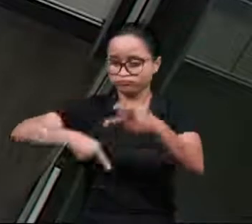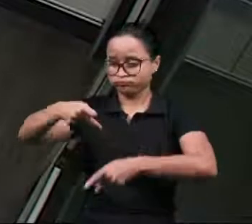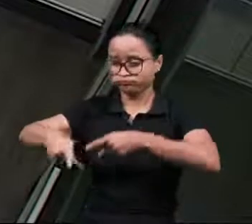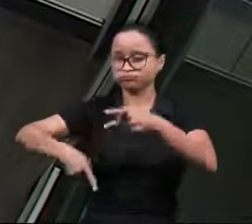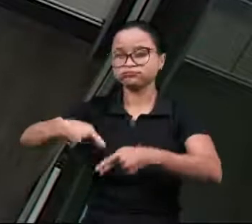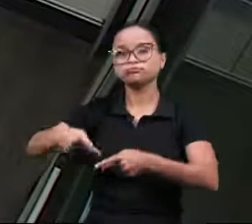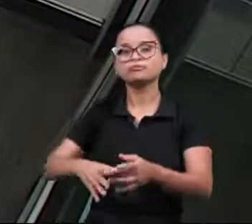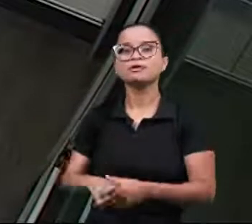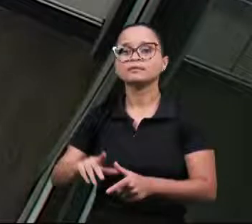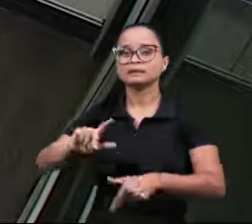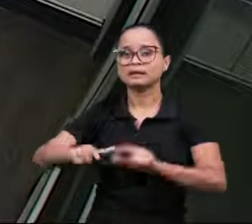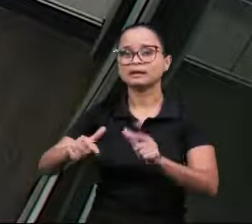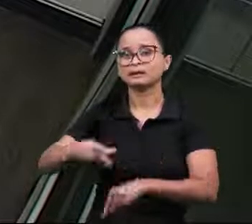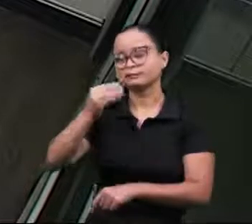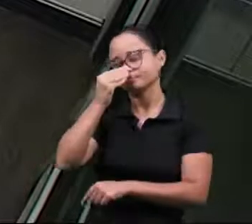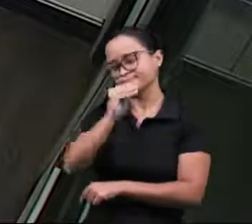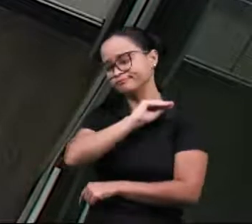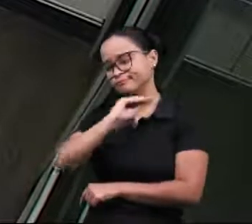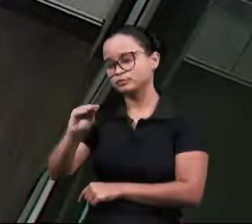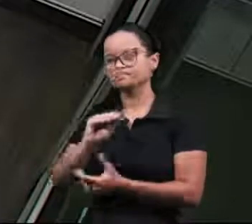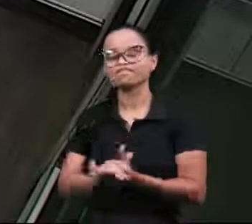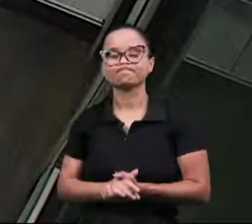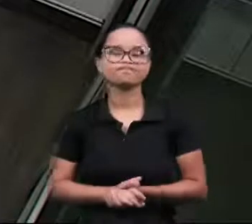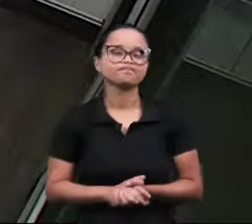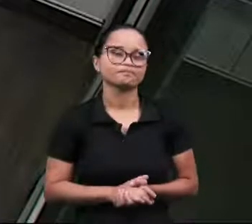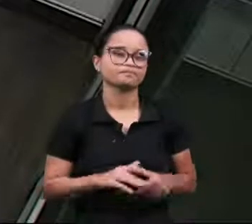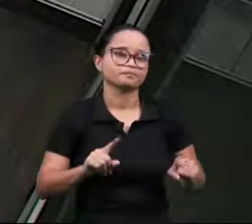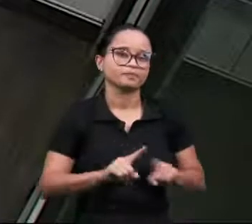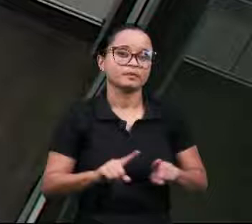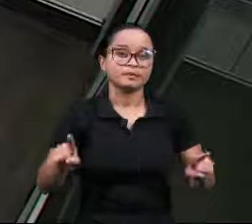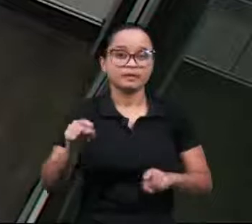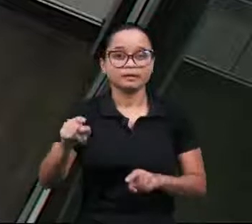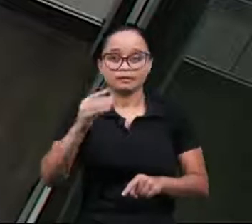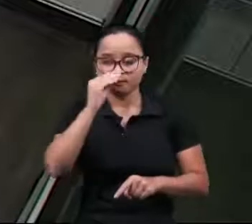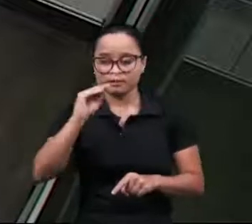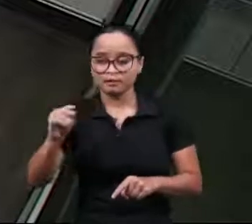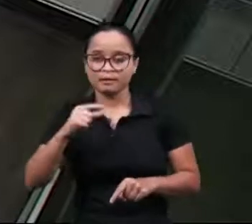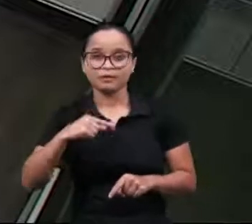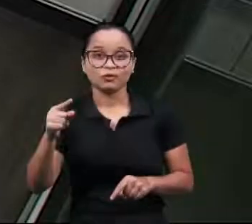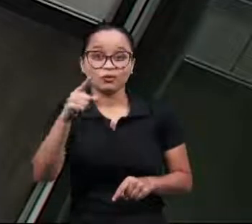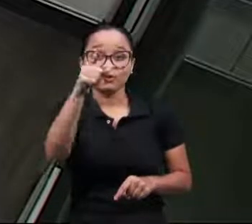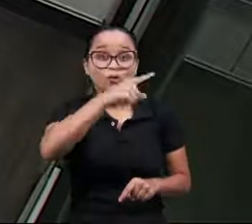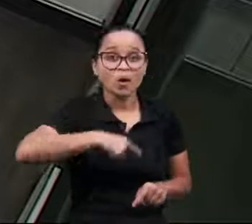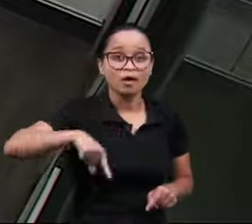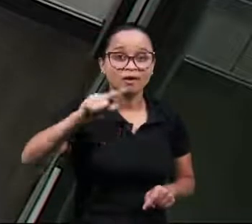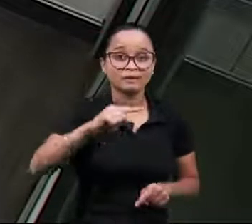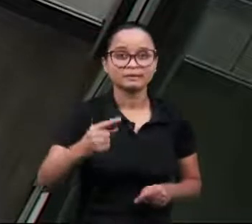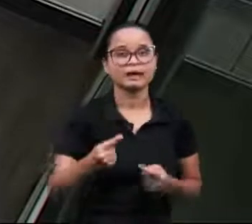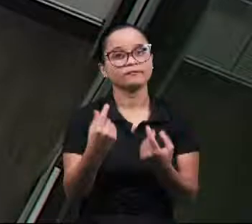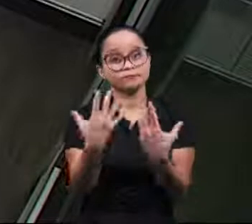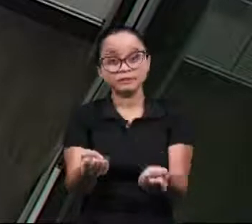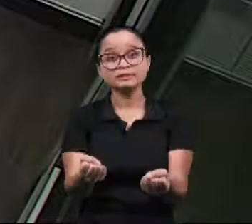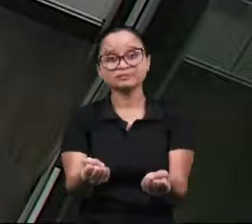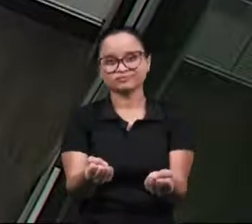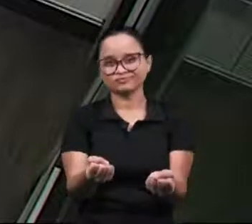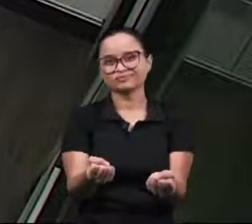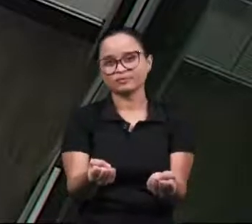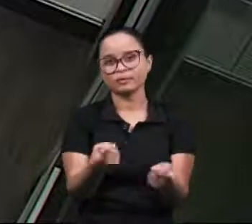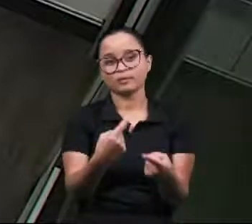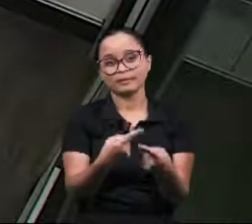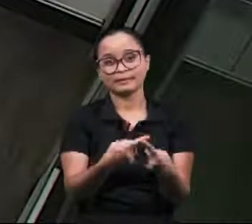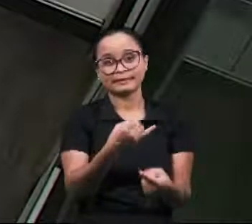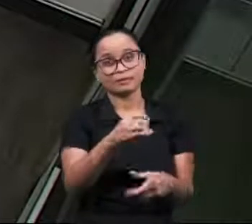foi rejeitado também. Mas na rejeição dele nós fomos admitidos, né? Maravilha, né, pastor? Se não fosse,